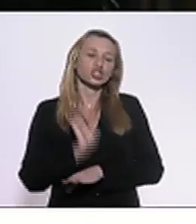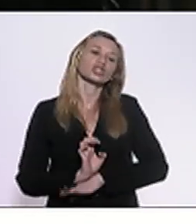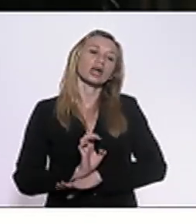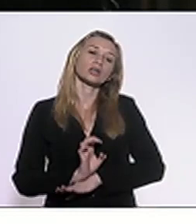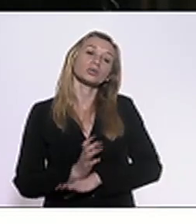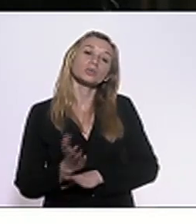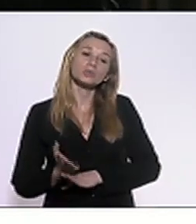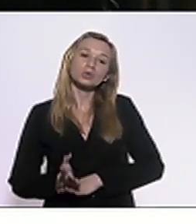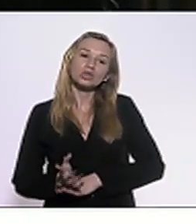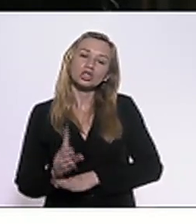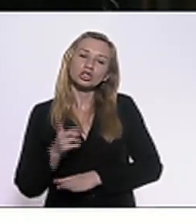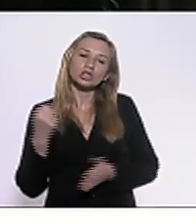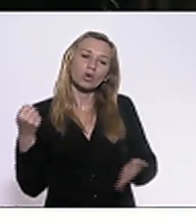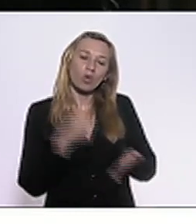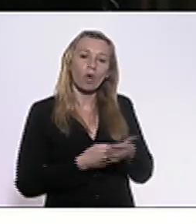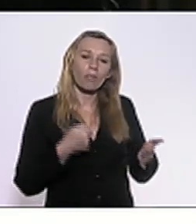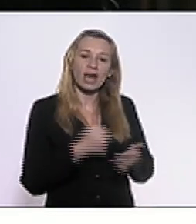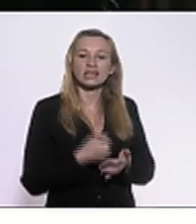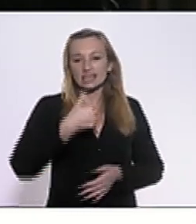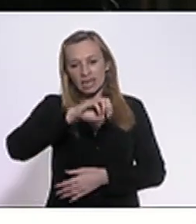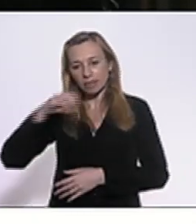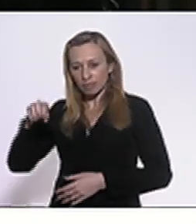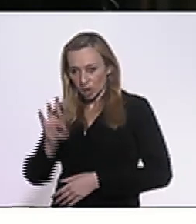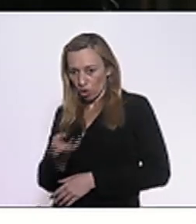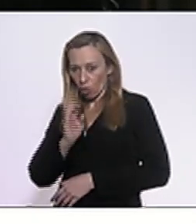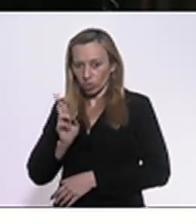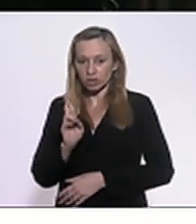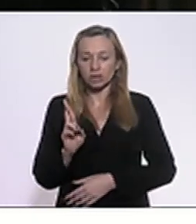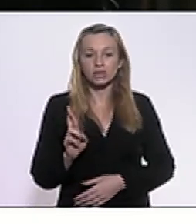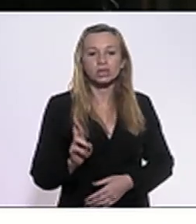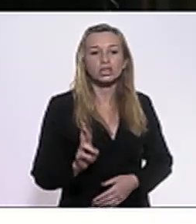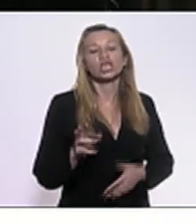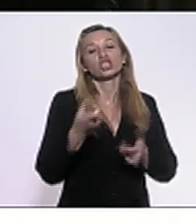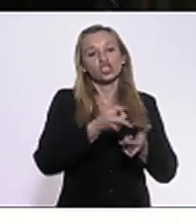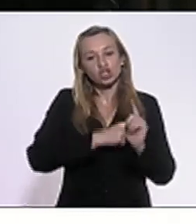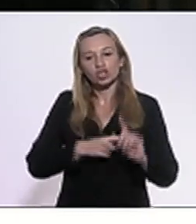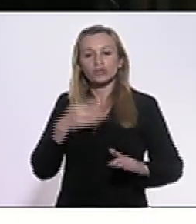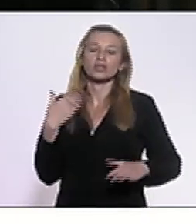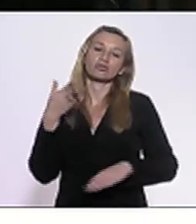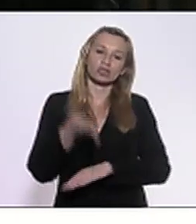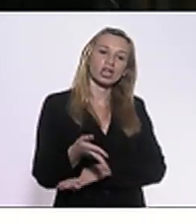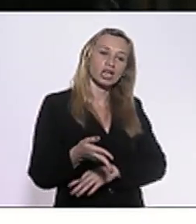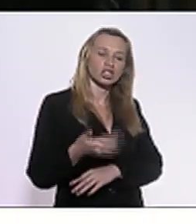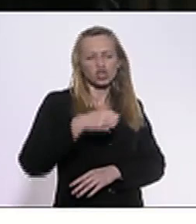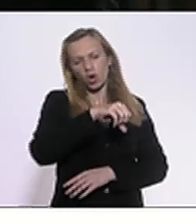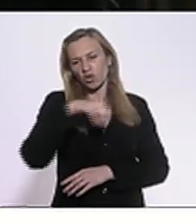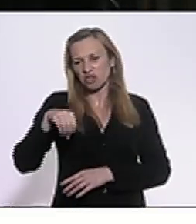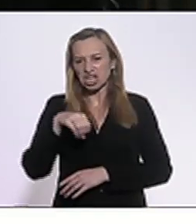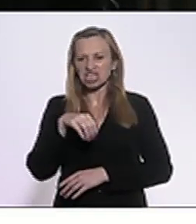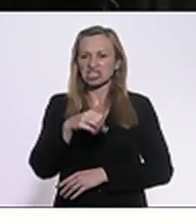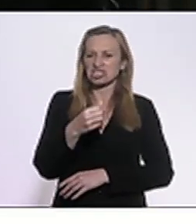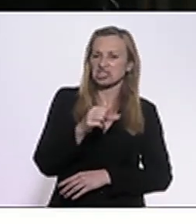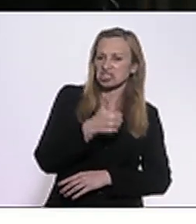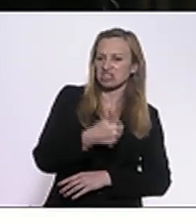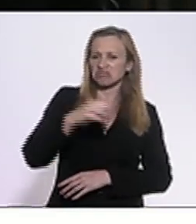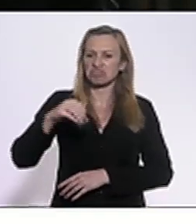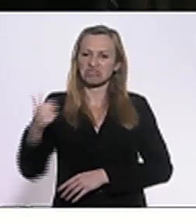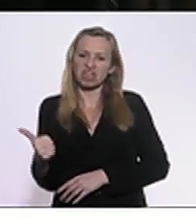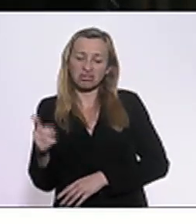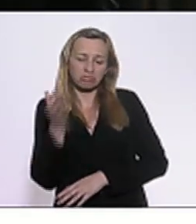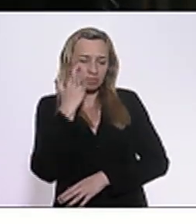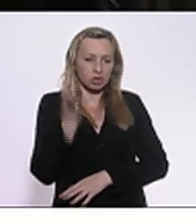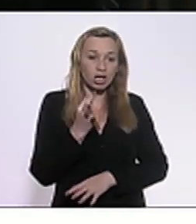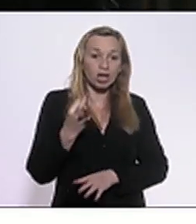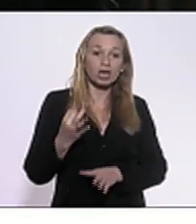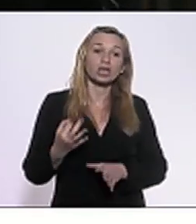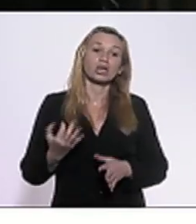dever não cobrar 100 bilhões de dívida ativa, ou 90, ou 106, e isso não